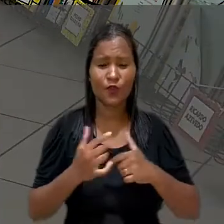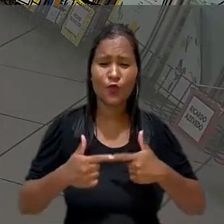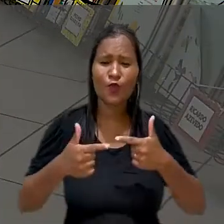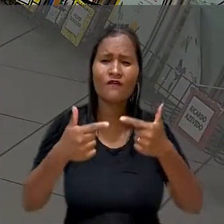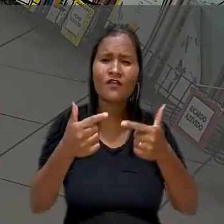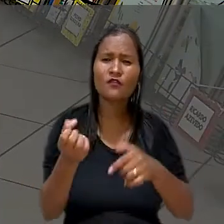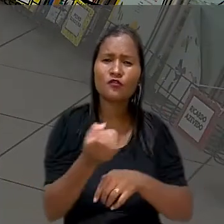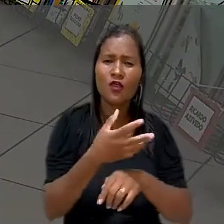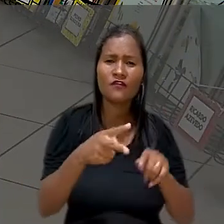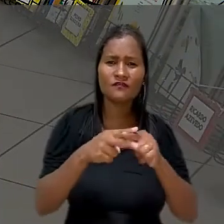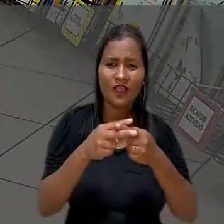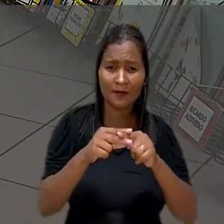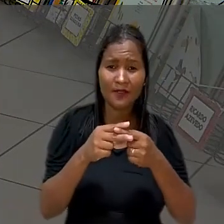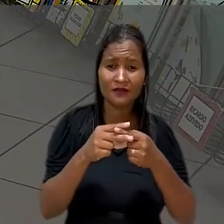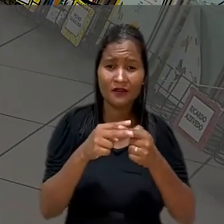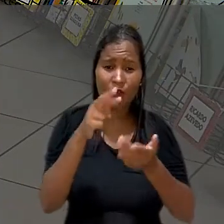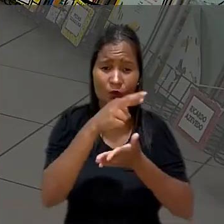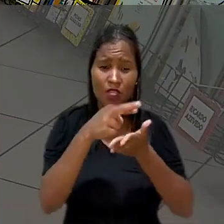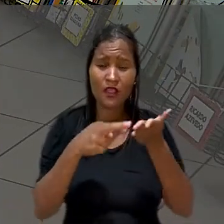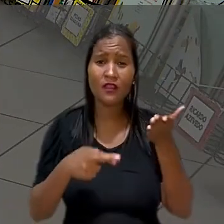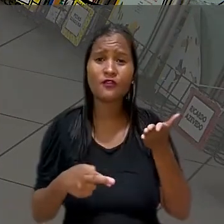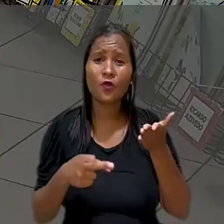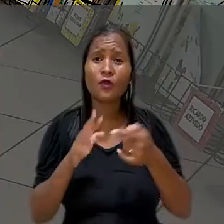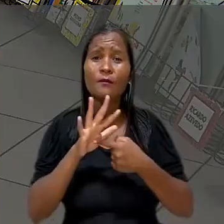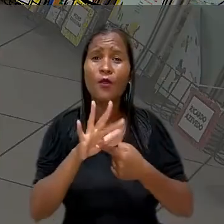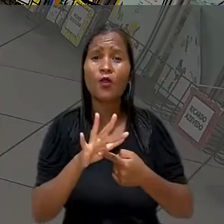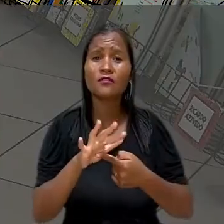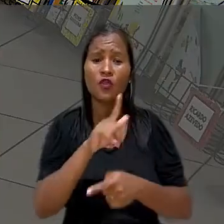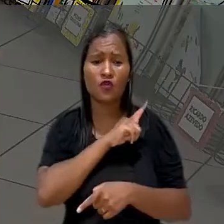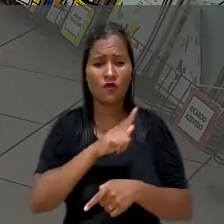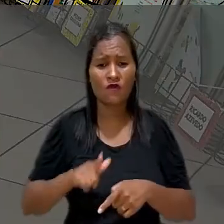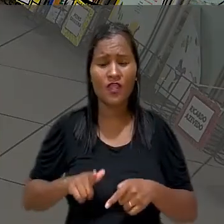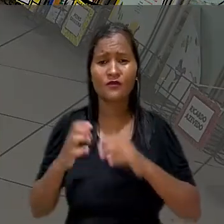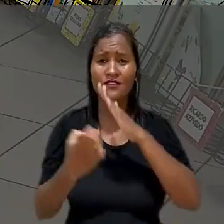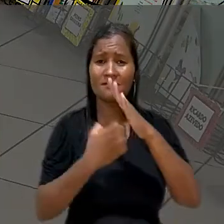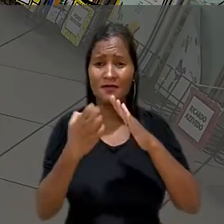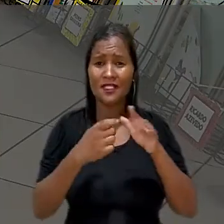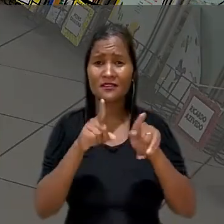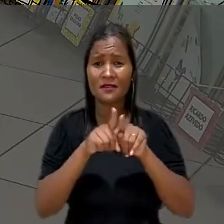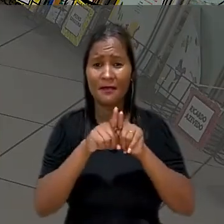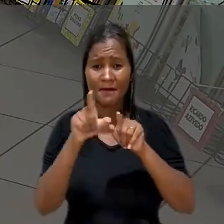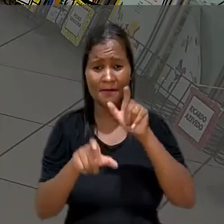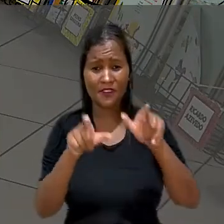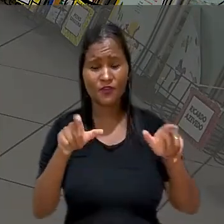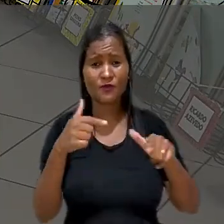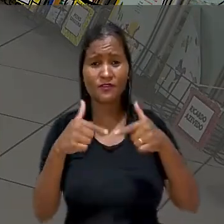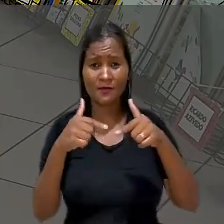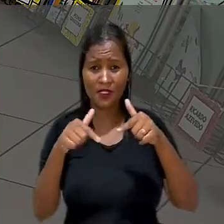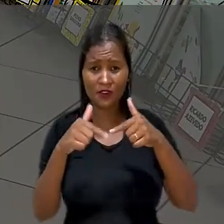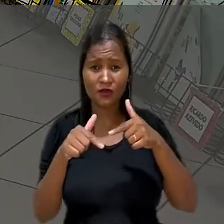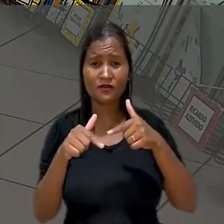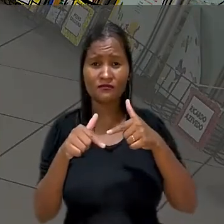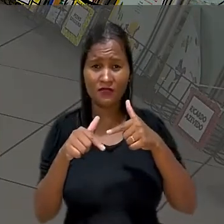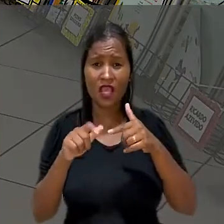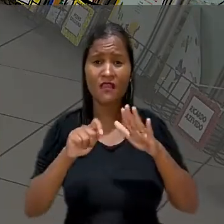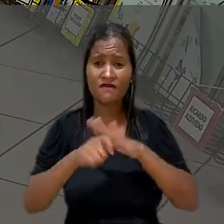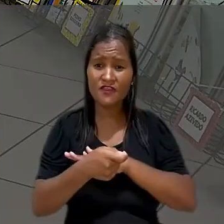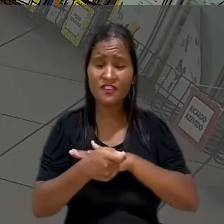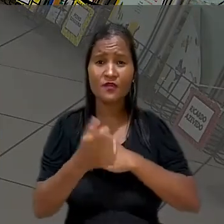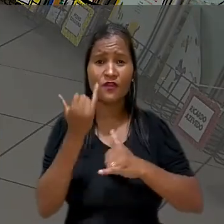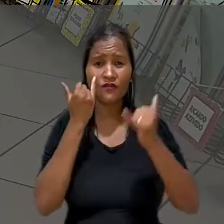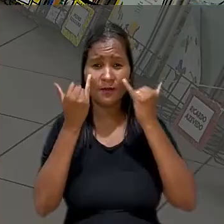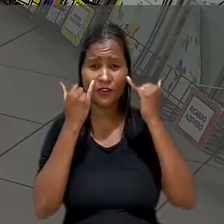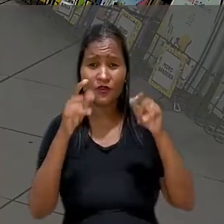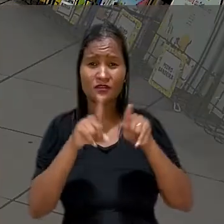Com o avanço de novas ferramentas, o relatório sugere que governos, empresas e trabalhadores invistam em formação ou